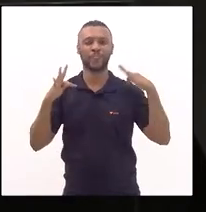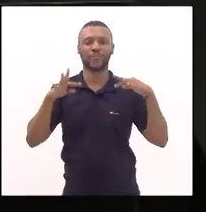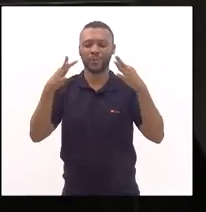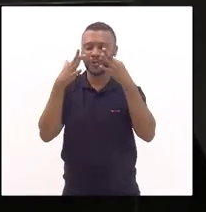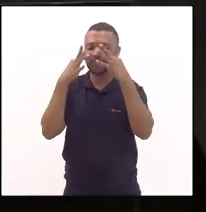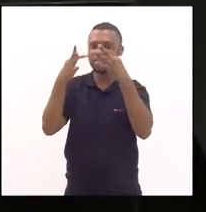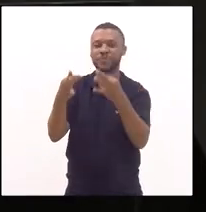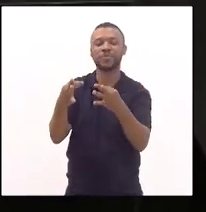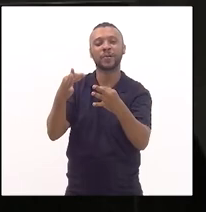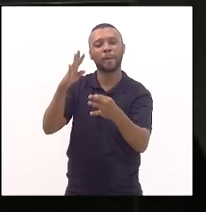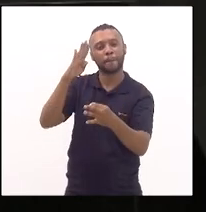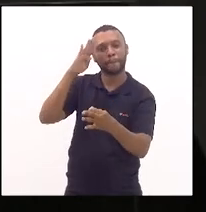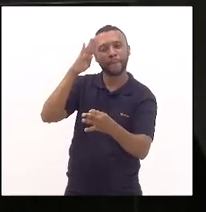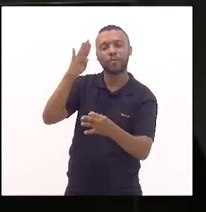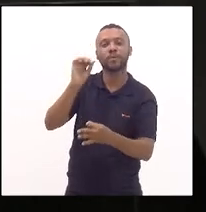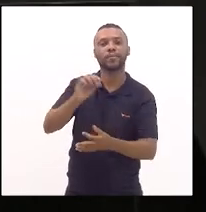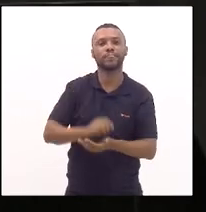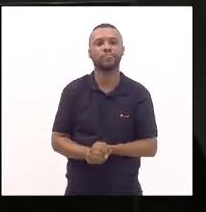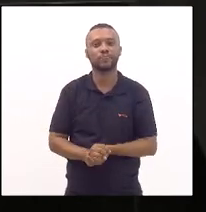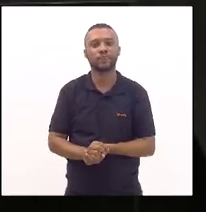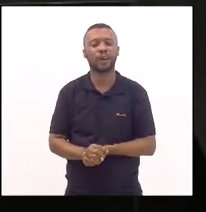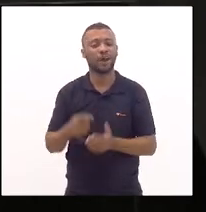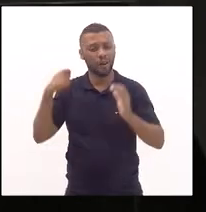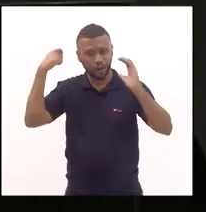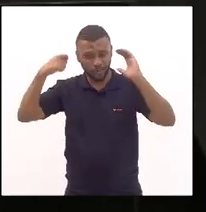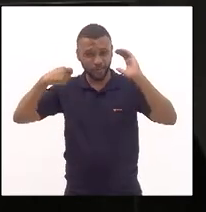em particular, um vídeo